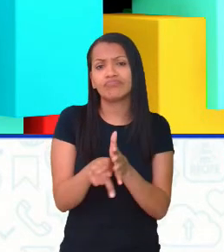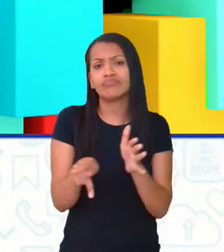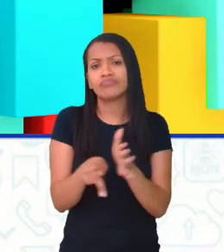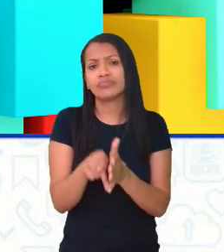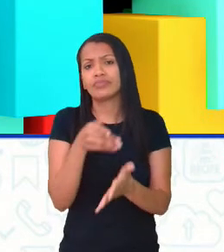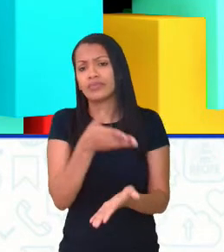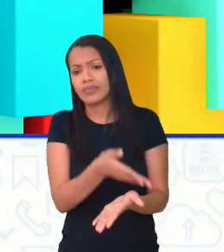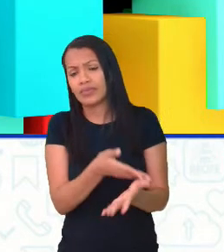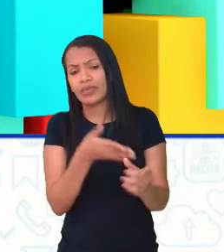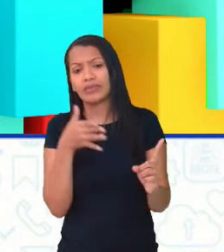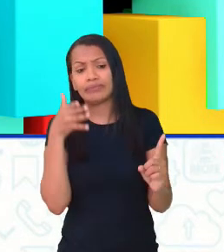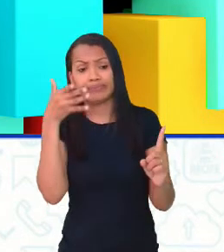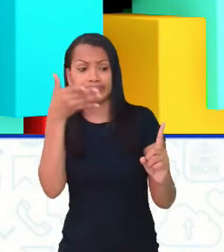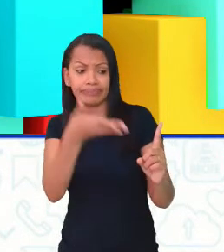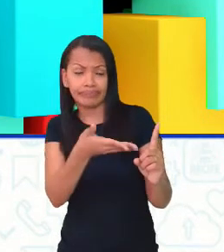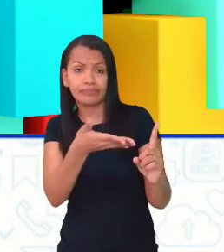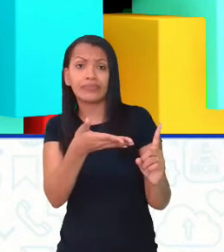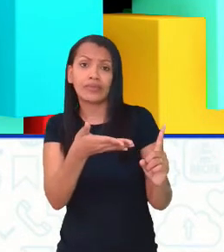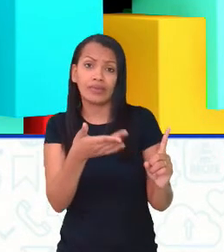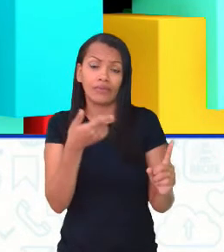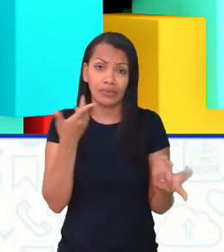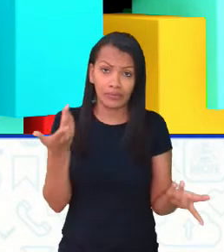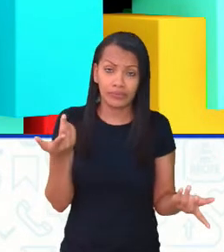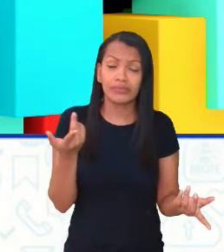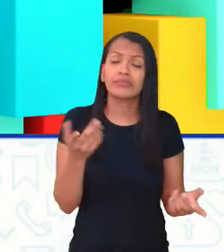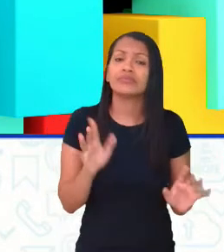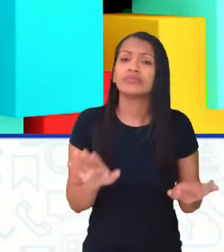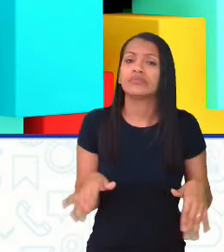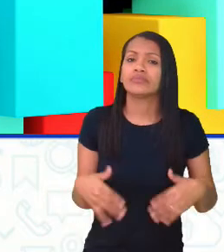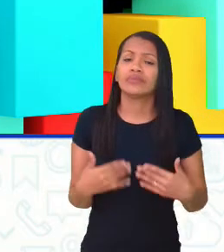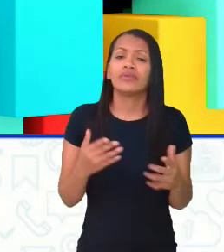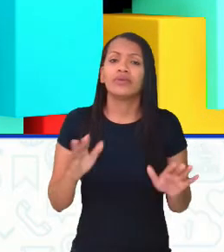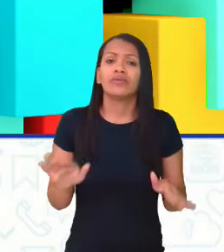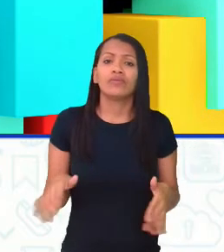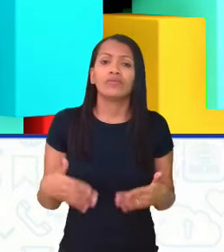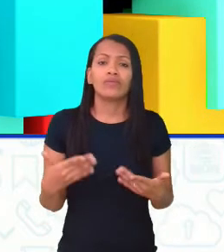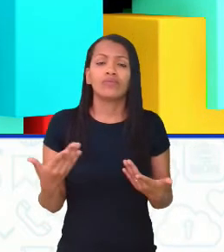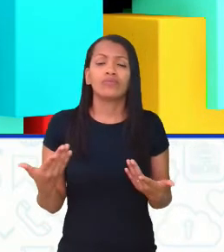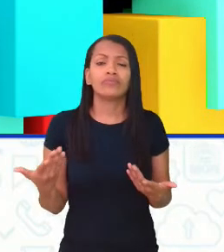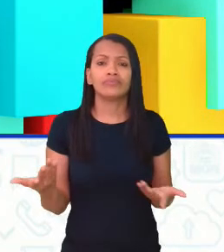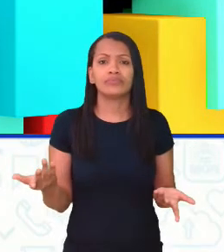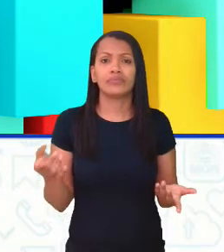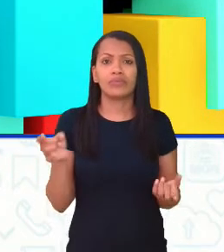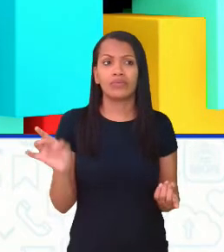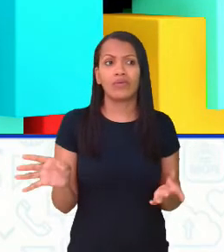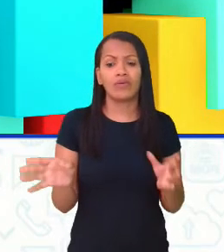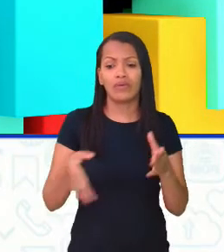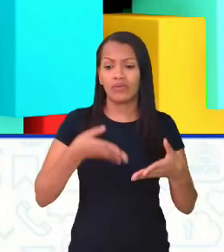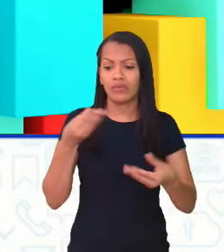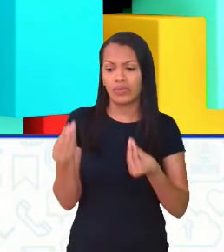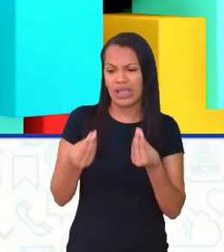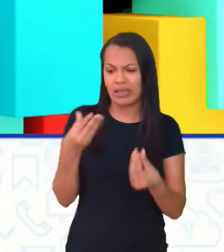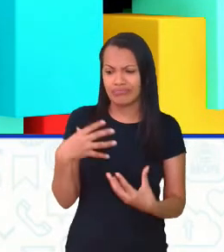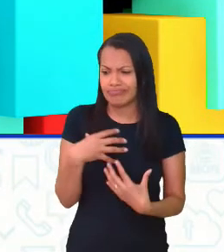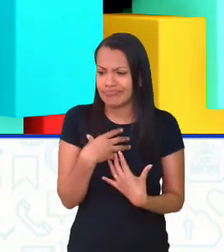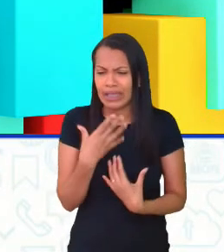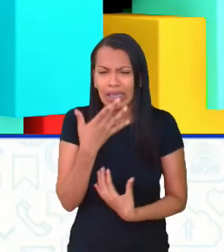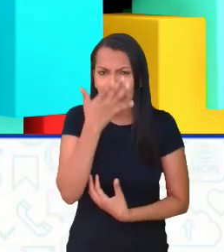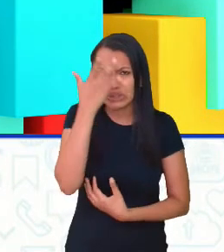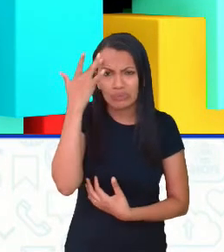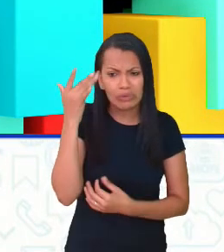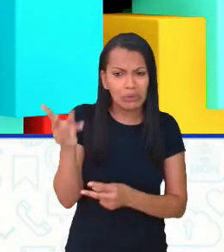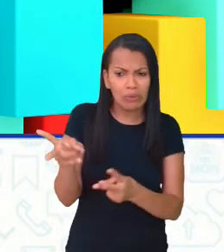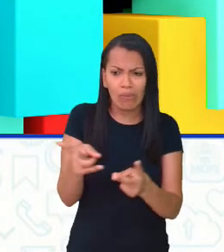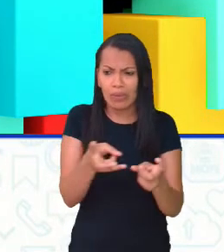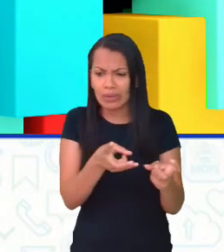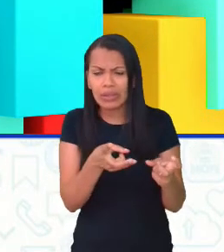com as excentricidades desse discurso. Então, qual foi a peculiaridade sobre aquela situação que ninguém mais percebeu